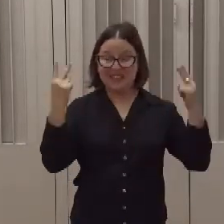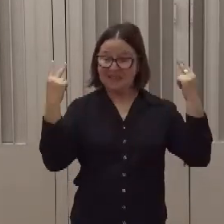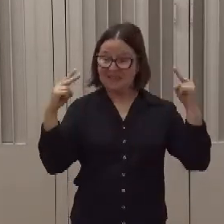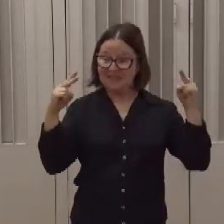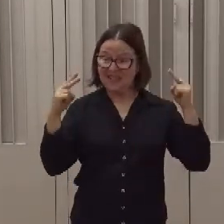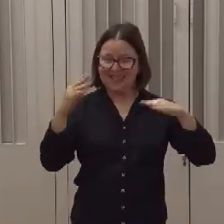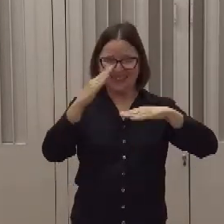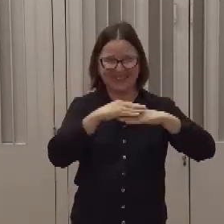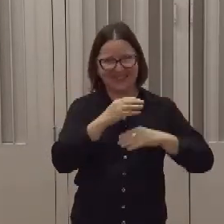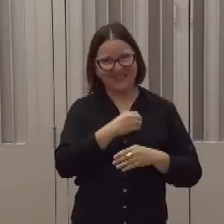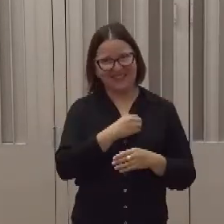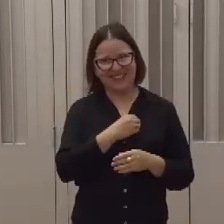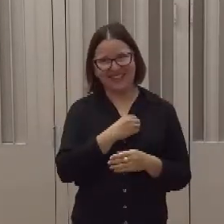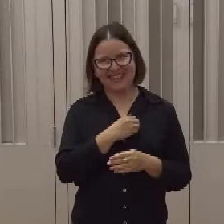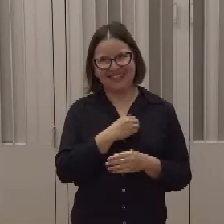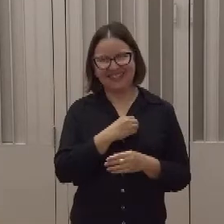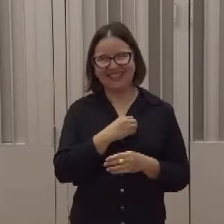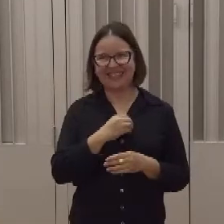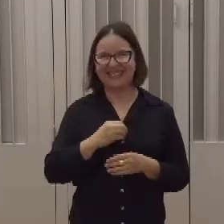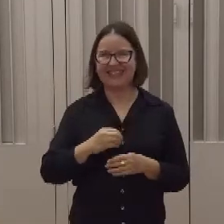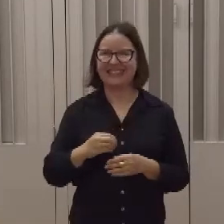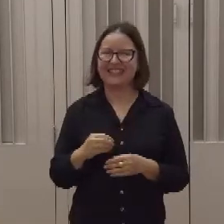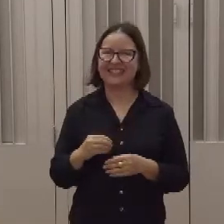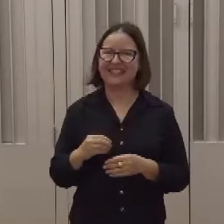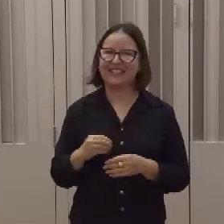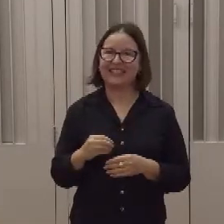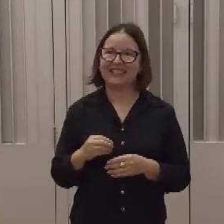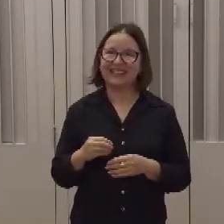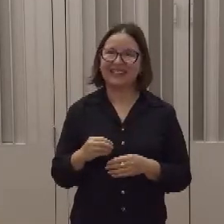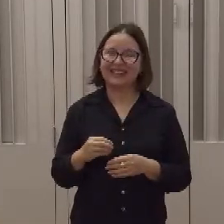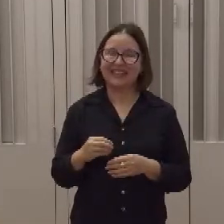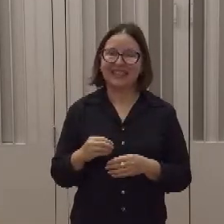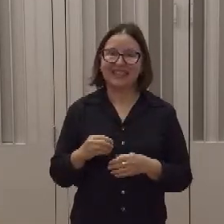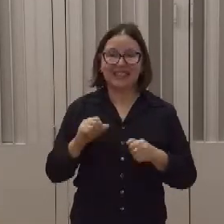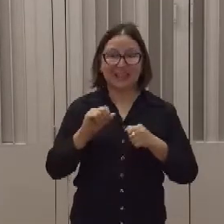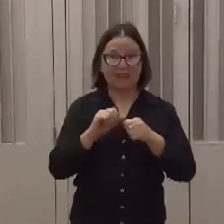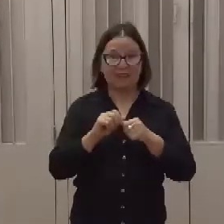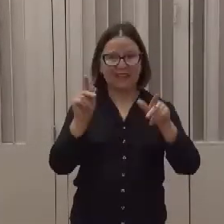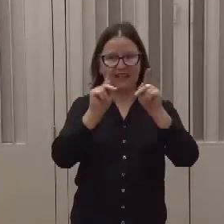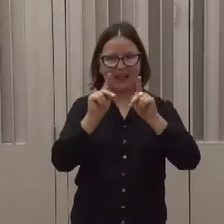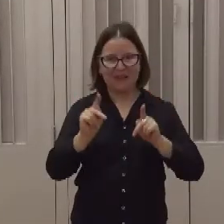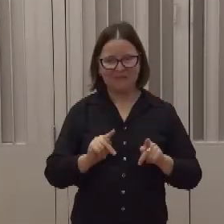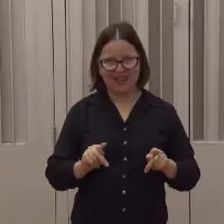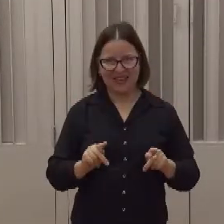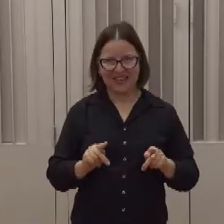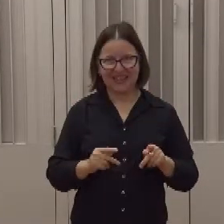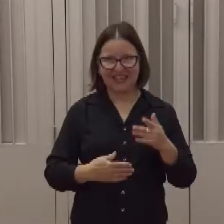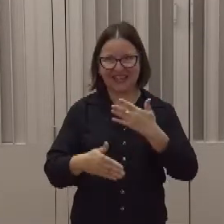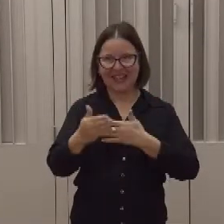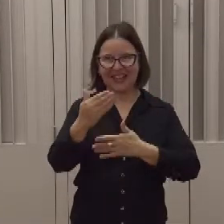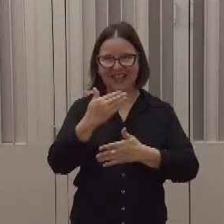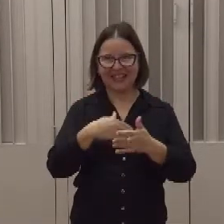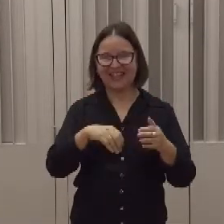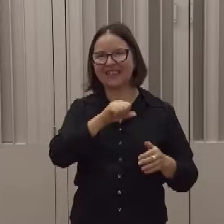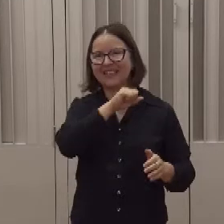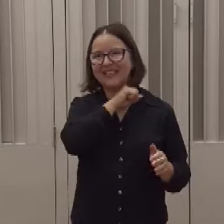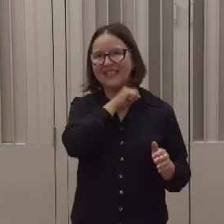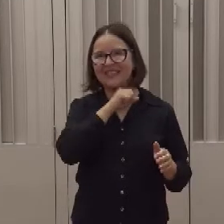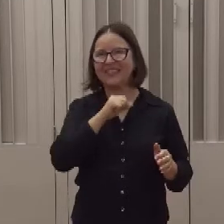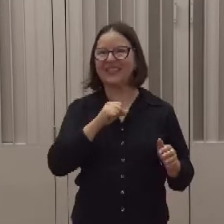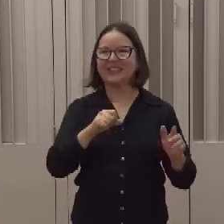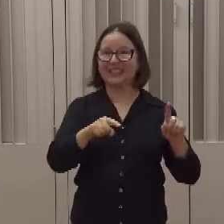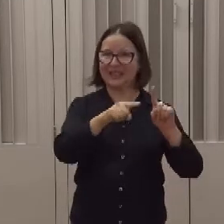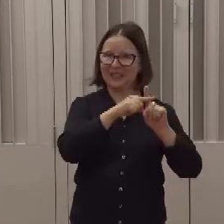que, havendo feito paz pelo sangue da sua cruz, por meio dele, reconciliasse consigo